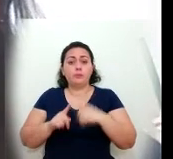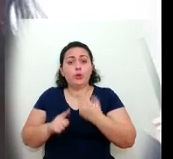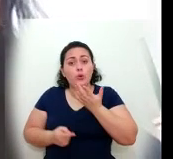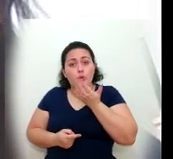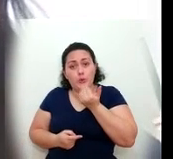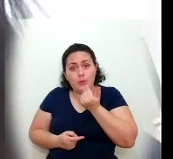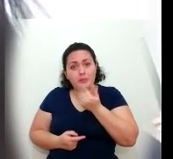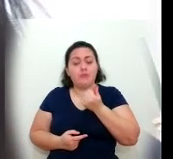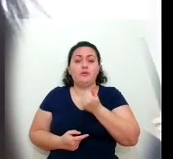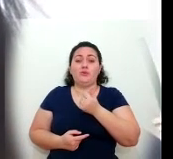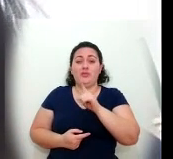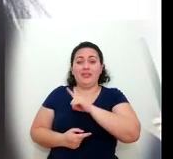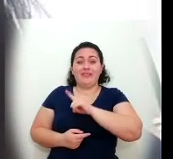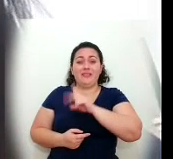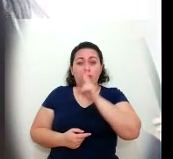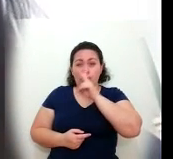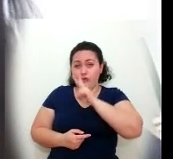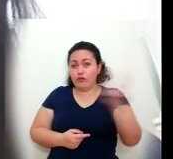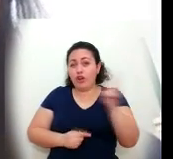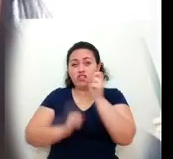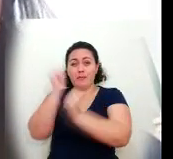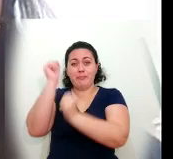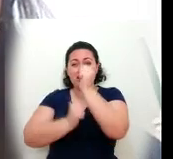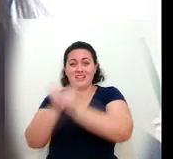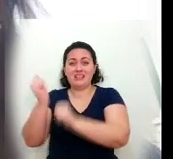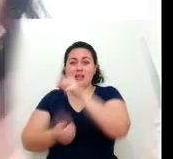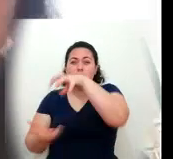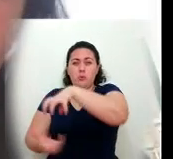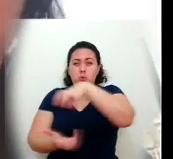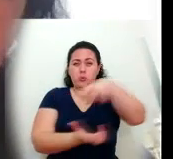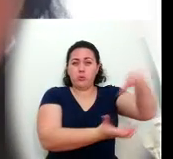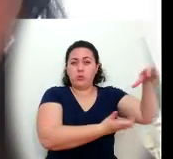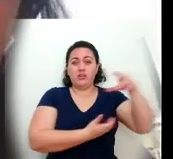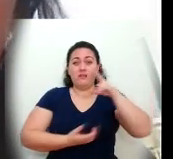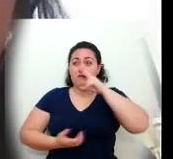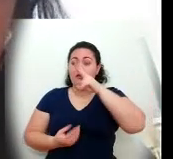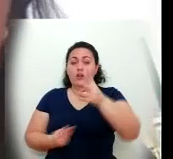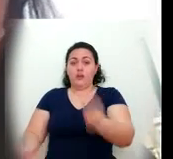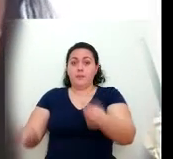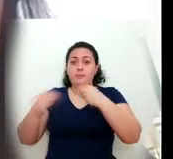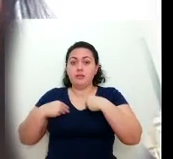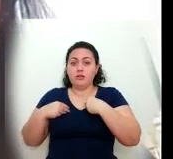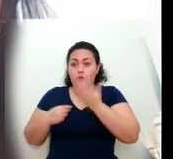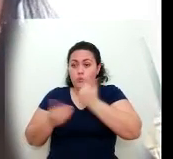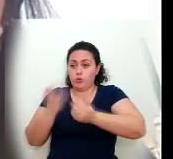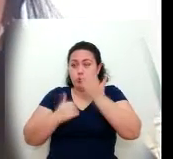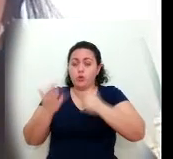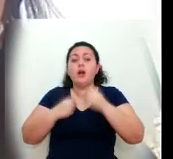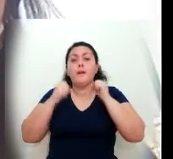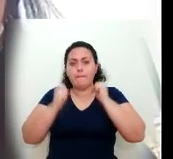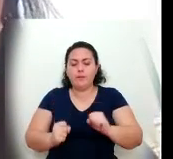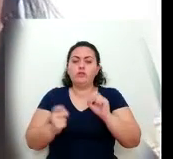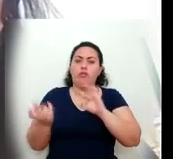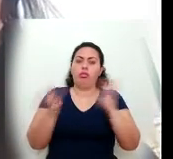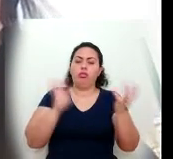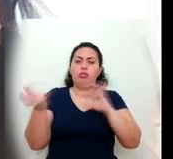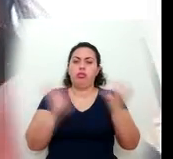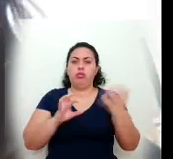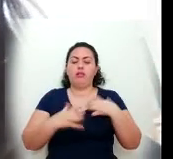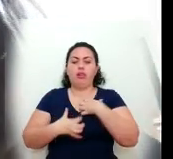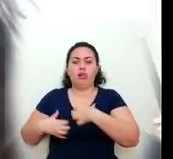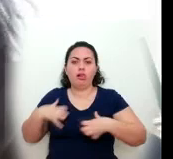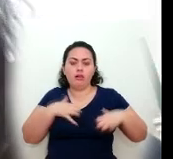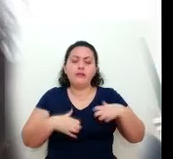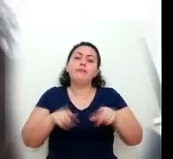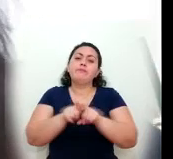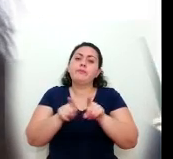reflexão, até porque alimentos muito ultraprocessados também podem nos gerar essa né, dificuldade do humor, assim. Sim. A gente fica